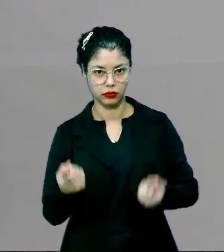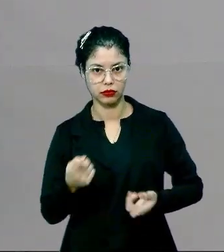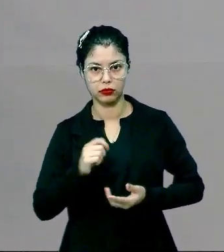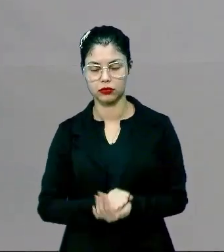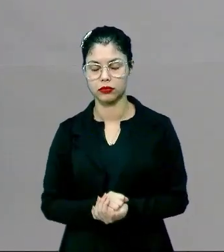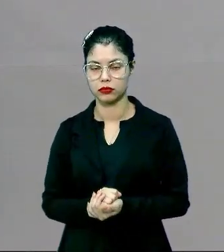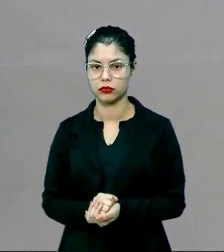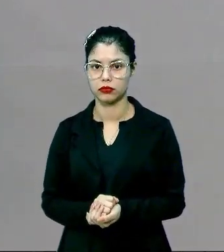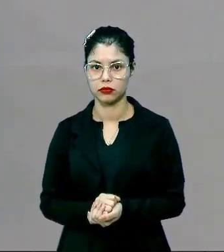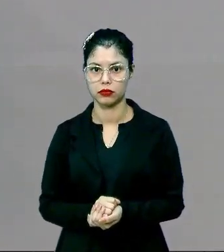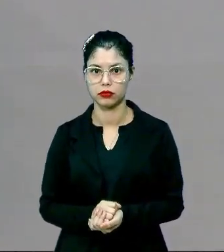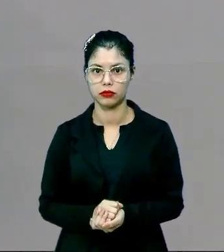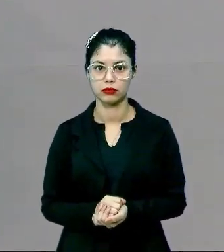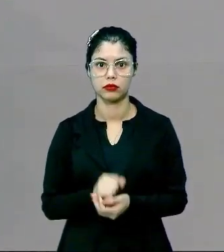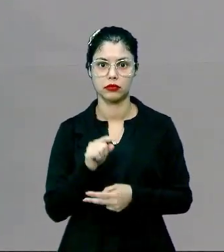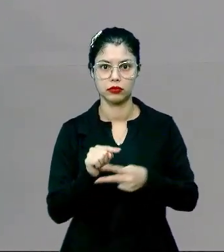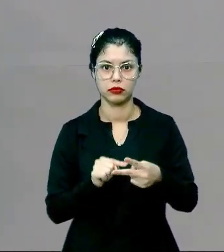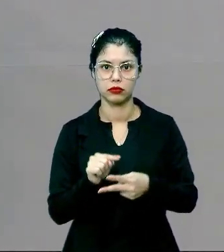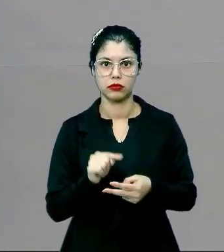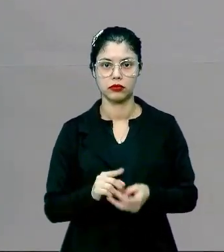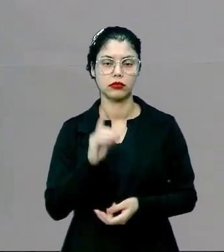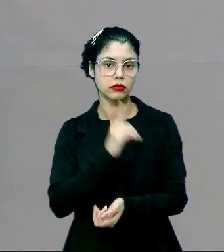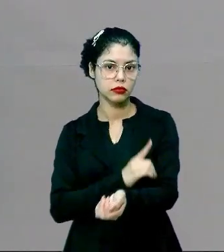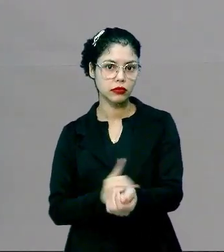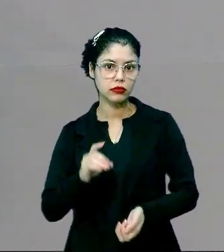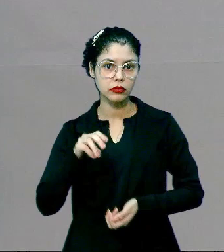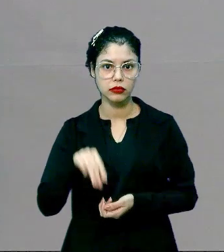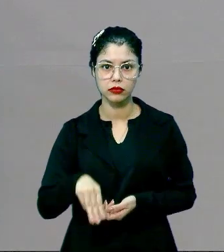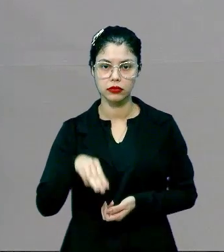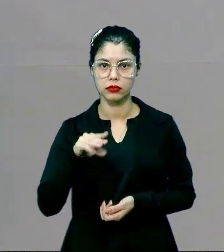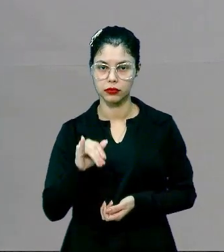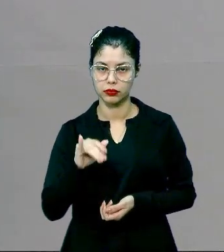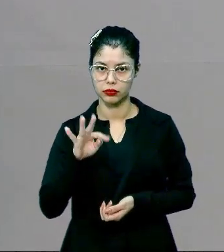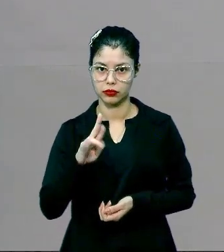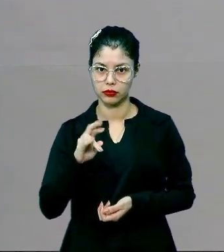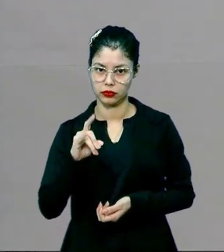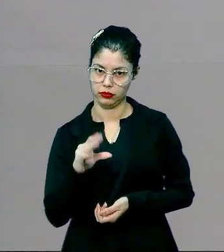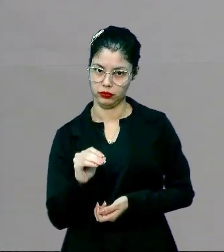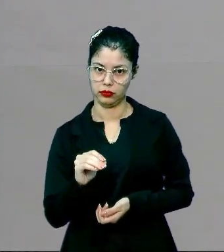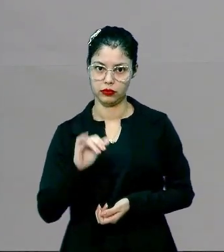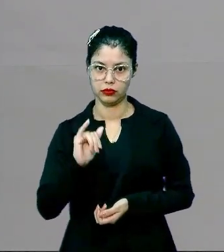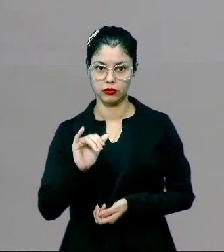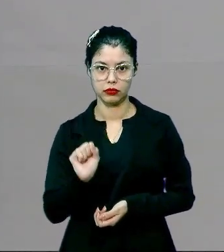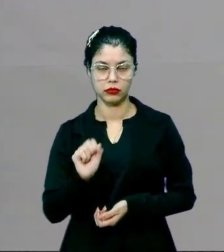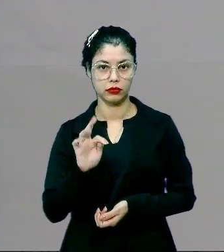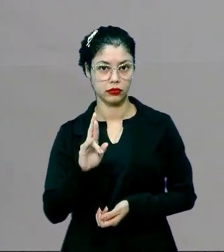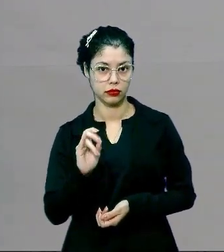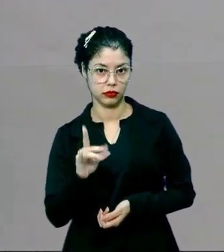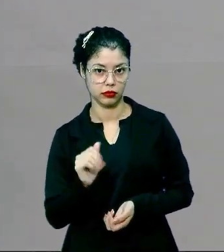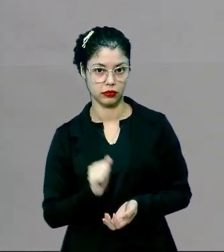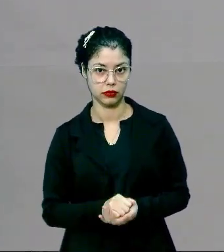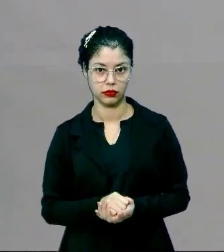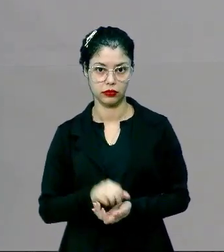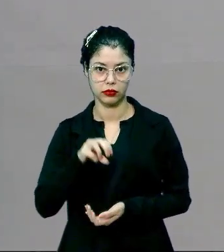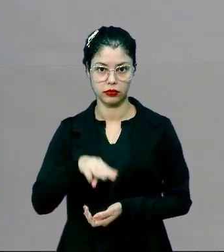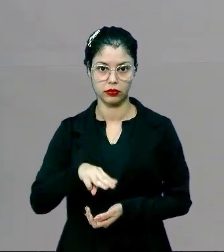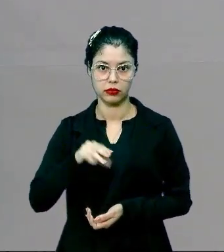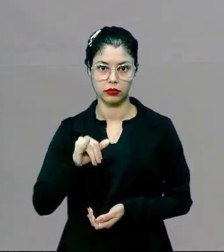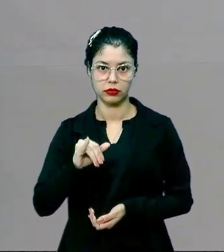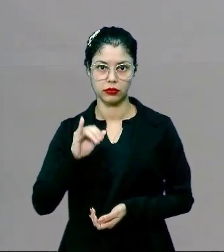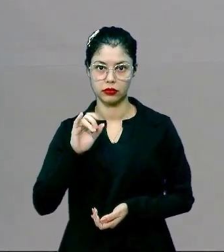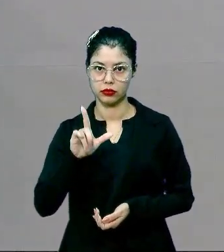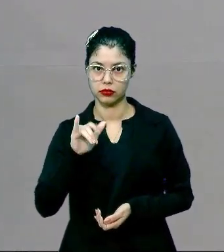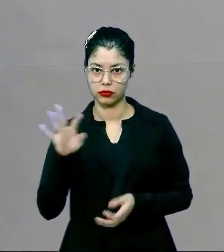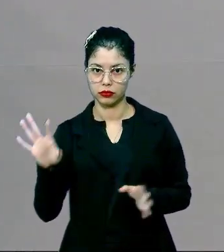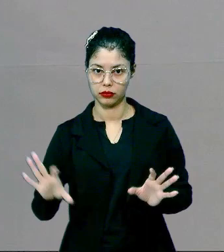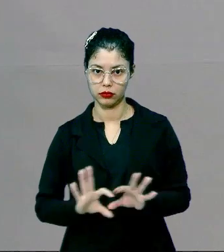vez. Pessoal, temos dois tipos de diabetes, mellitus e insípidos. Só que o mellitus, pessoal,